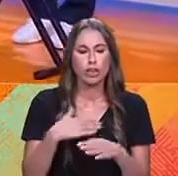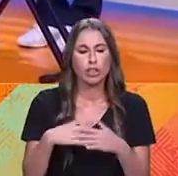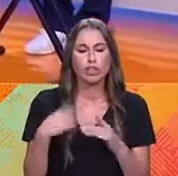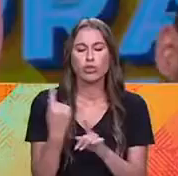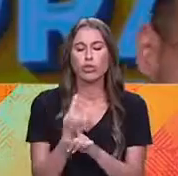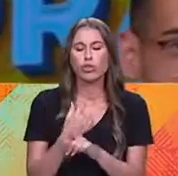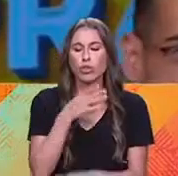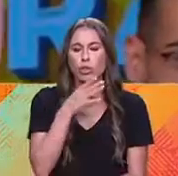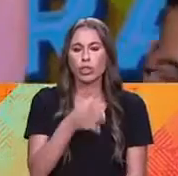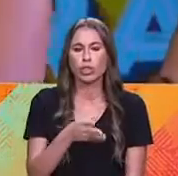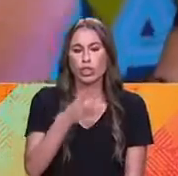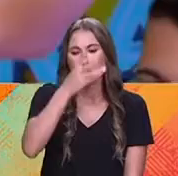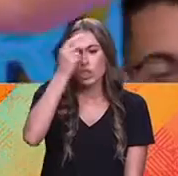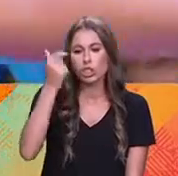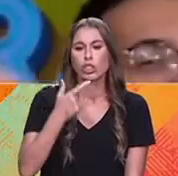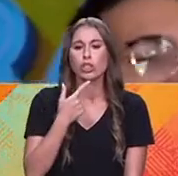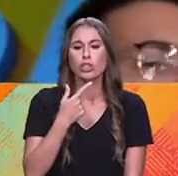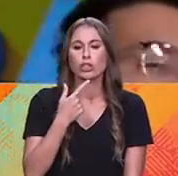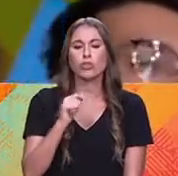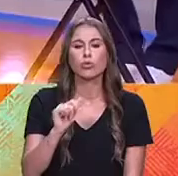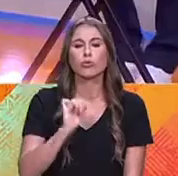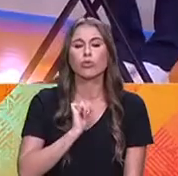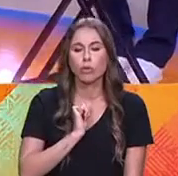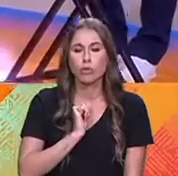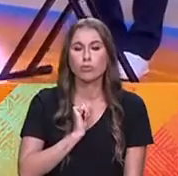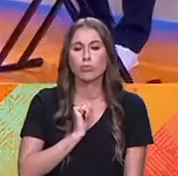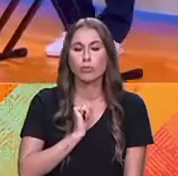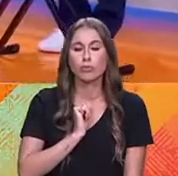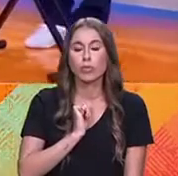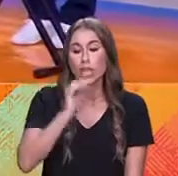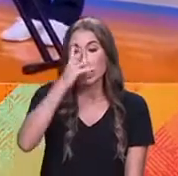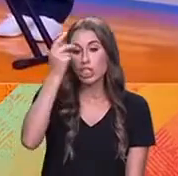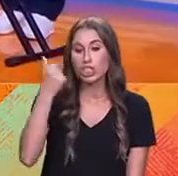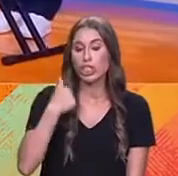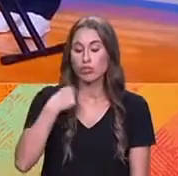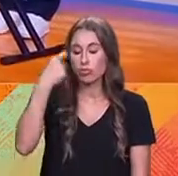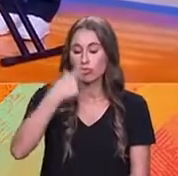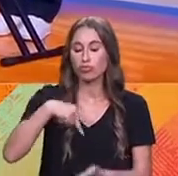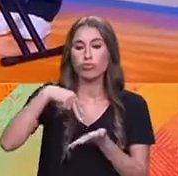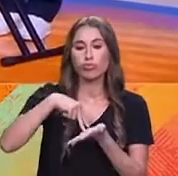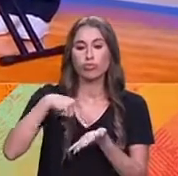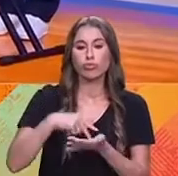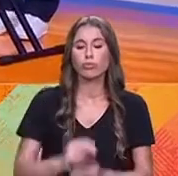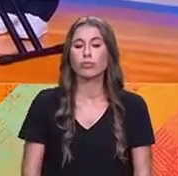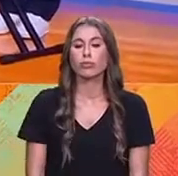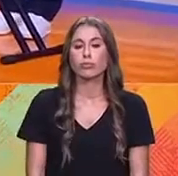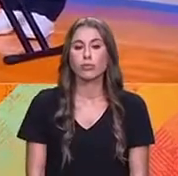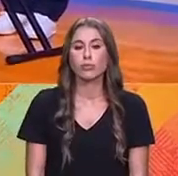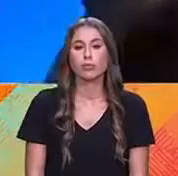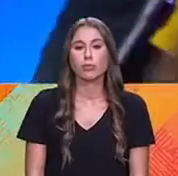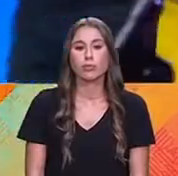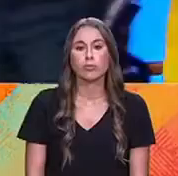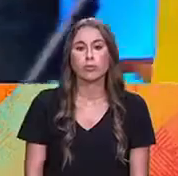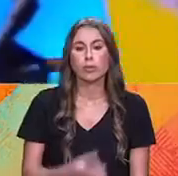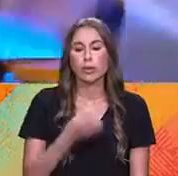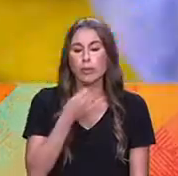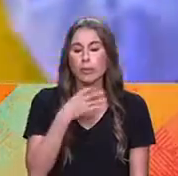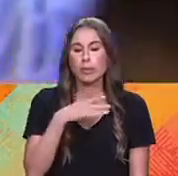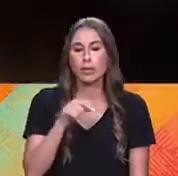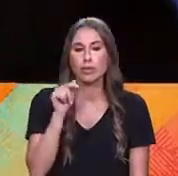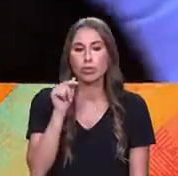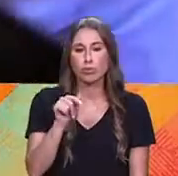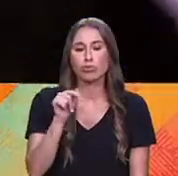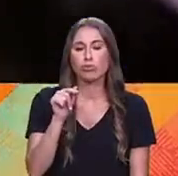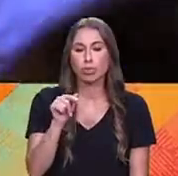nome, nunca mais na vida. Esquece que eu existo, e vou ficar perdida. Perdido por ti andei